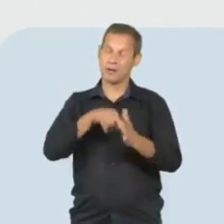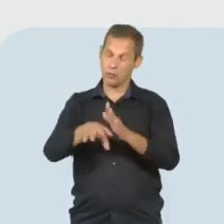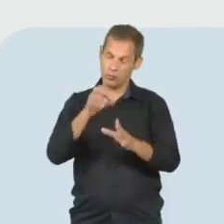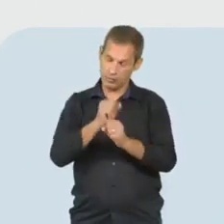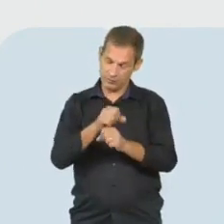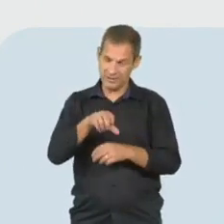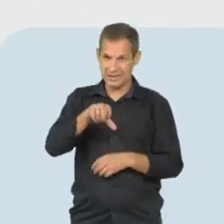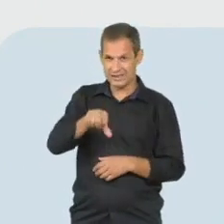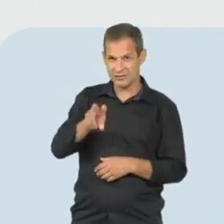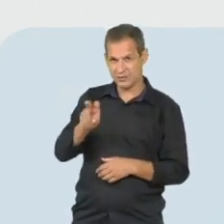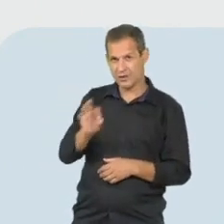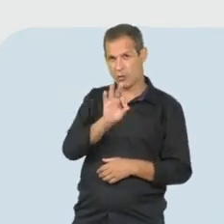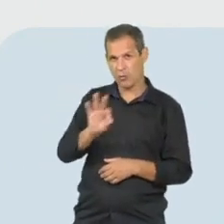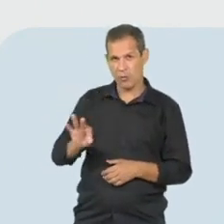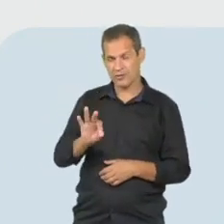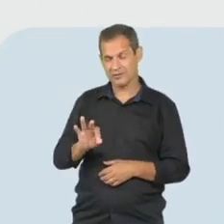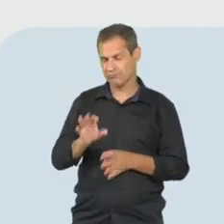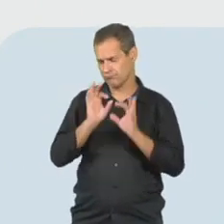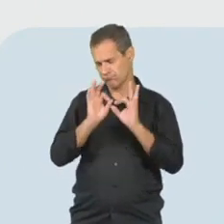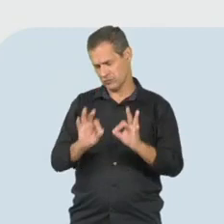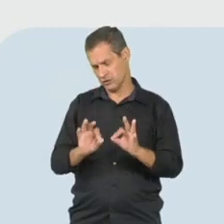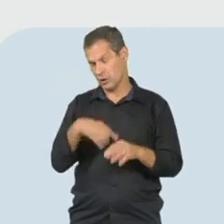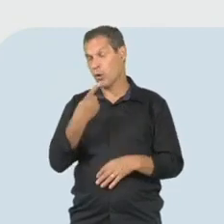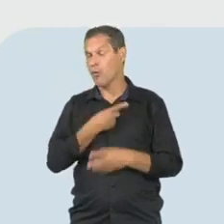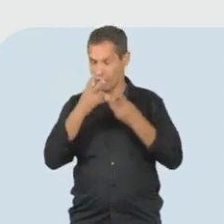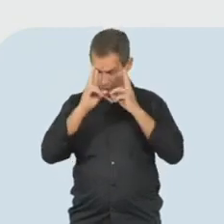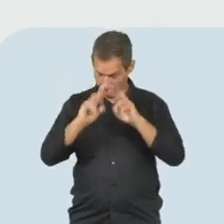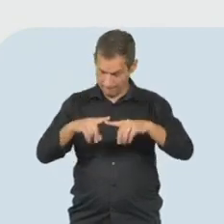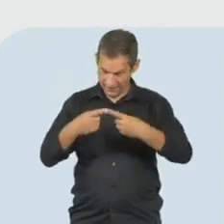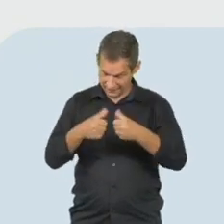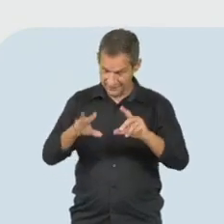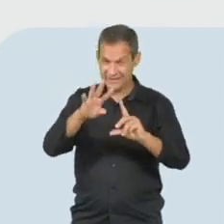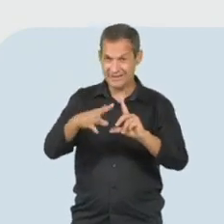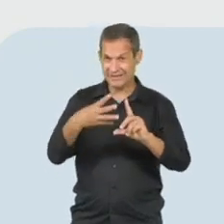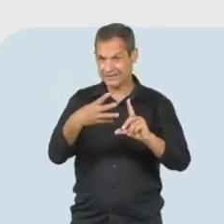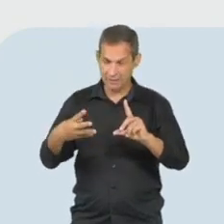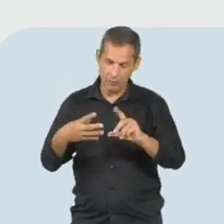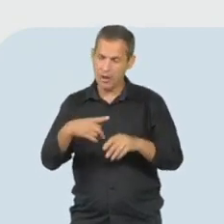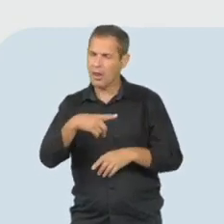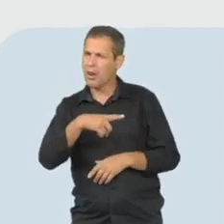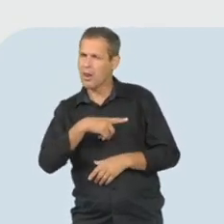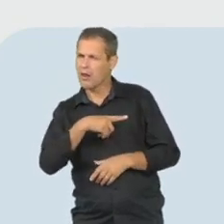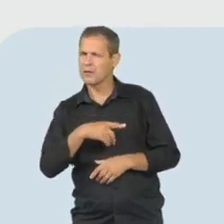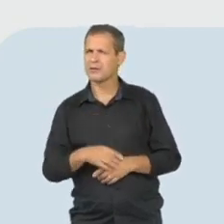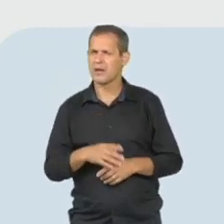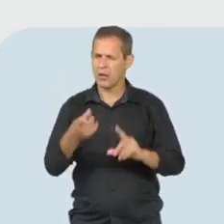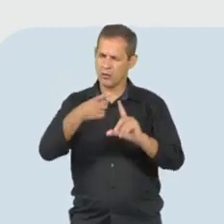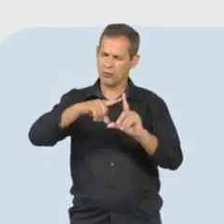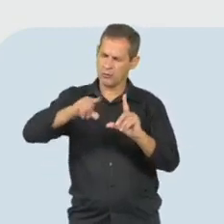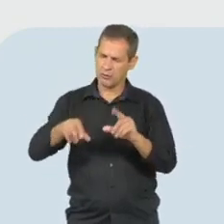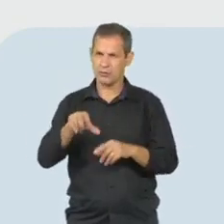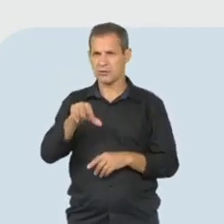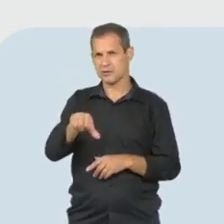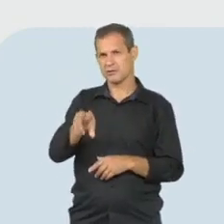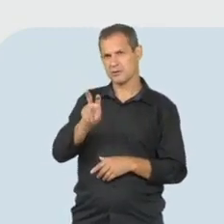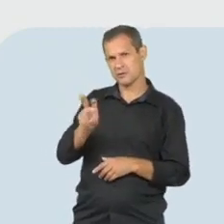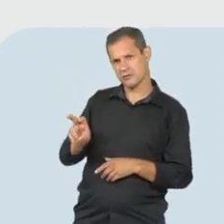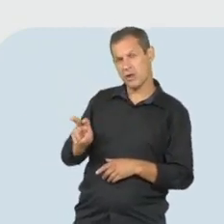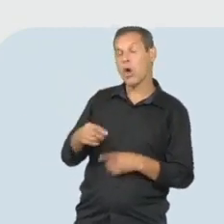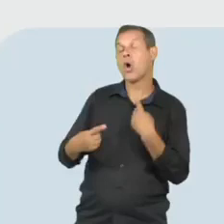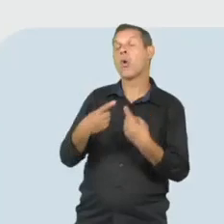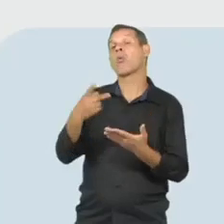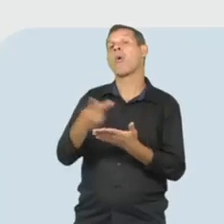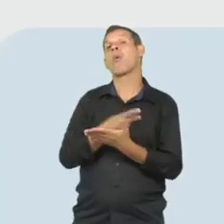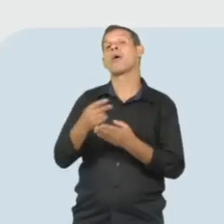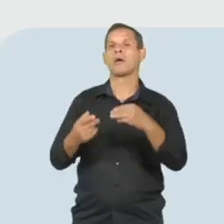probabilidade de 95% de acerto. Então, a gente está vendo que essa tabela ela vai ter lá uma curva lá de 95. Qual é o